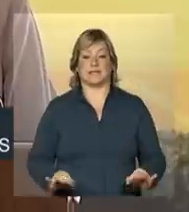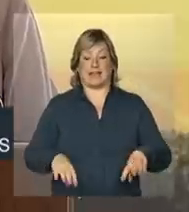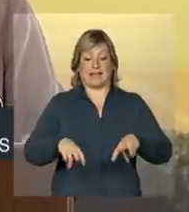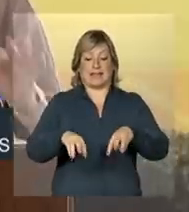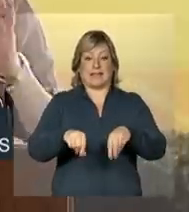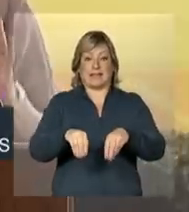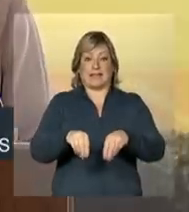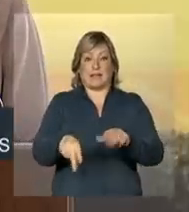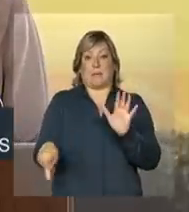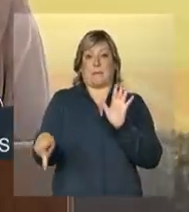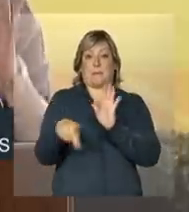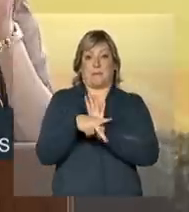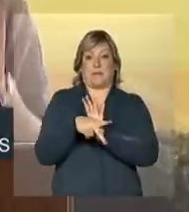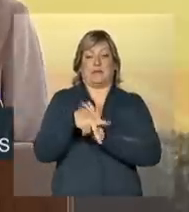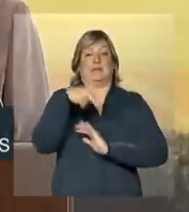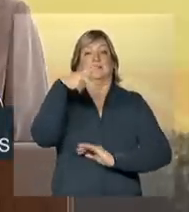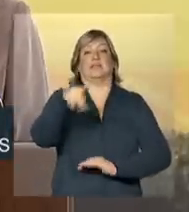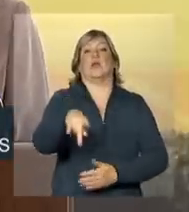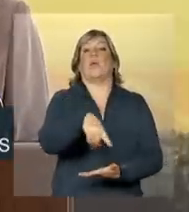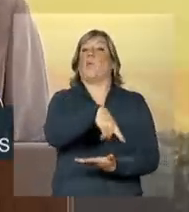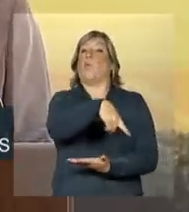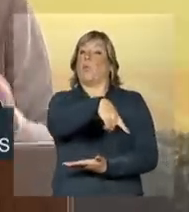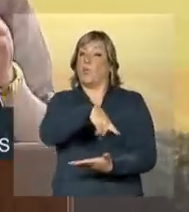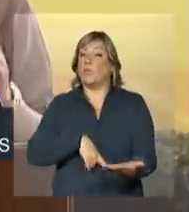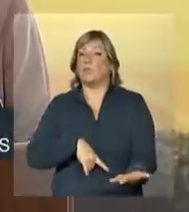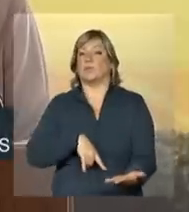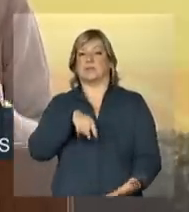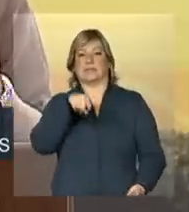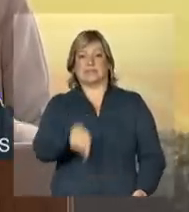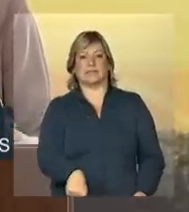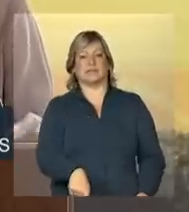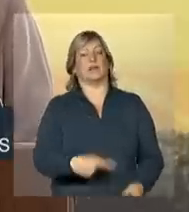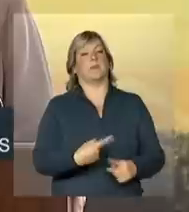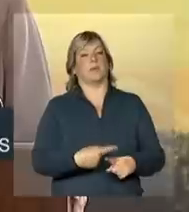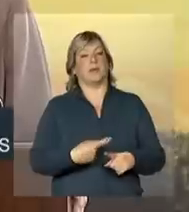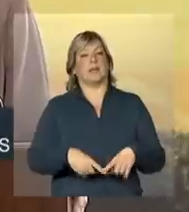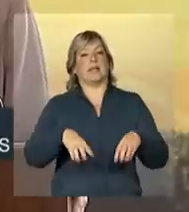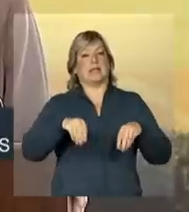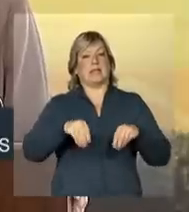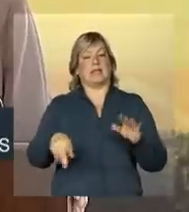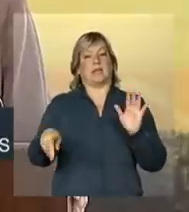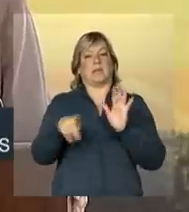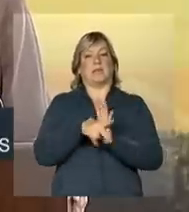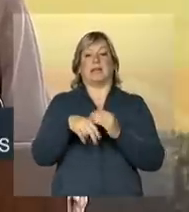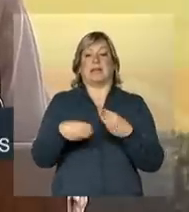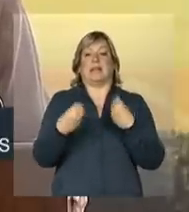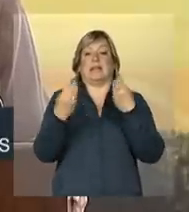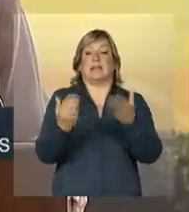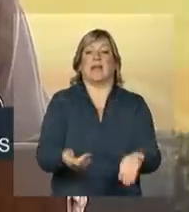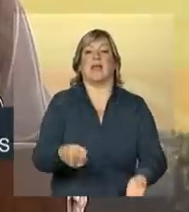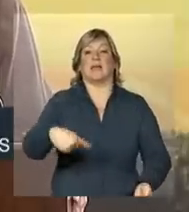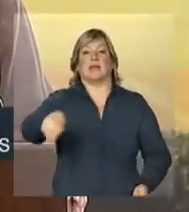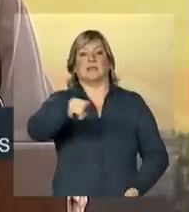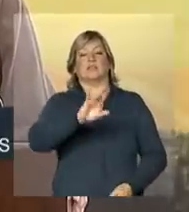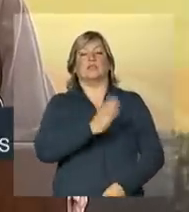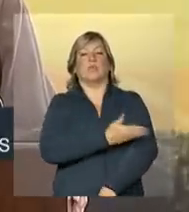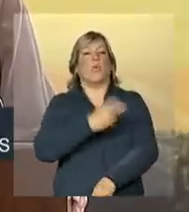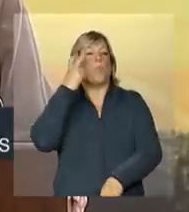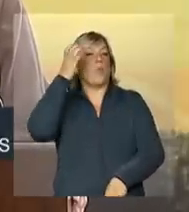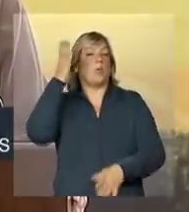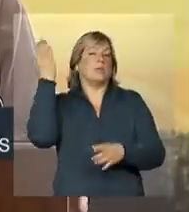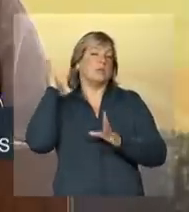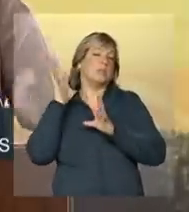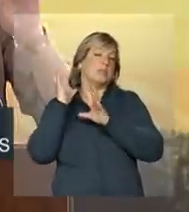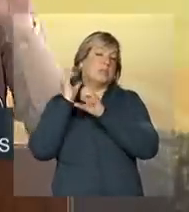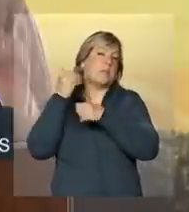terra lhes pertence porque a terra também lhes dá identidade e